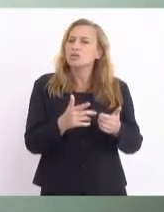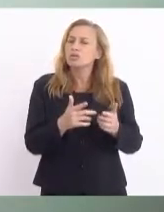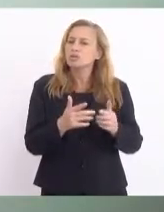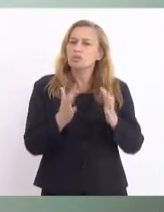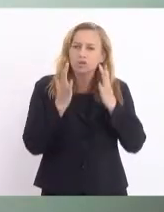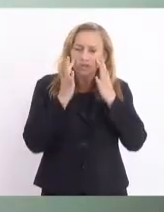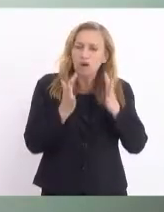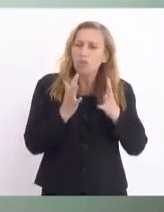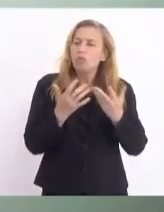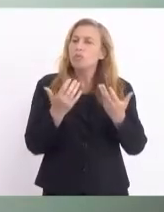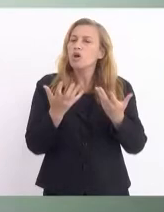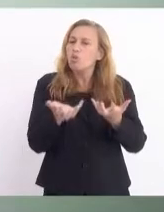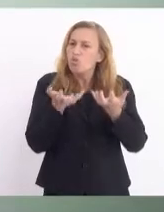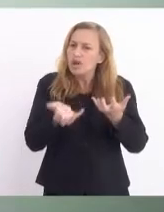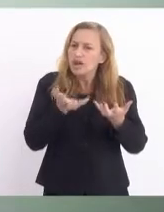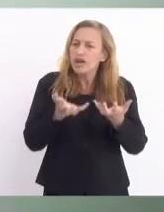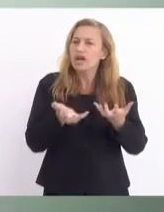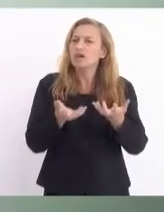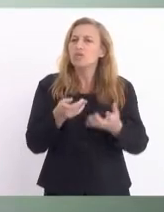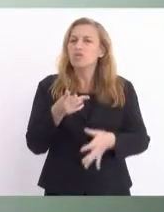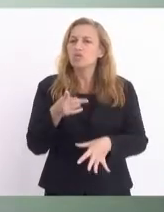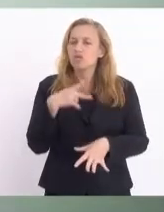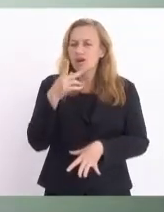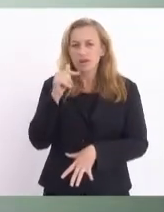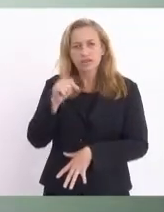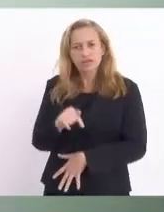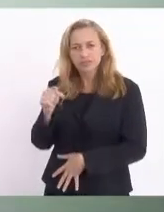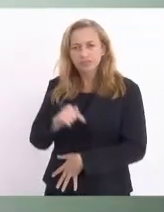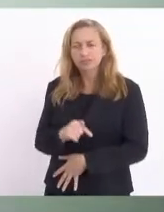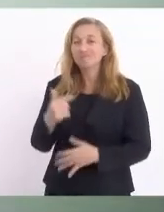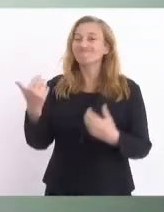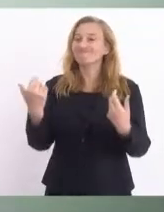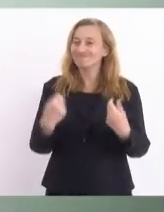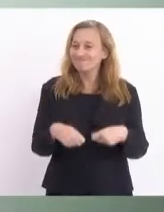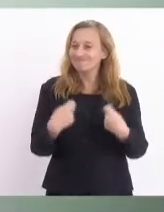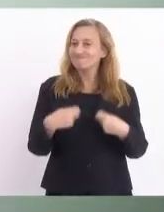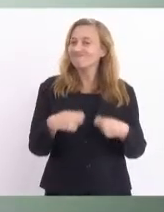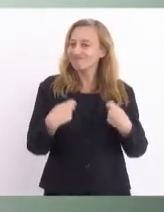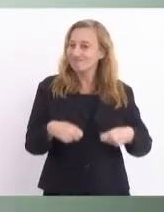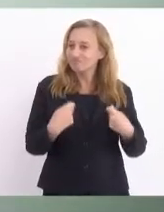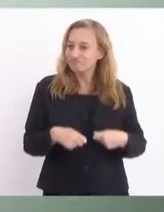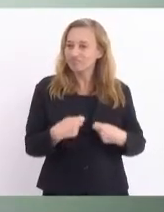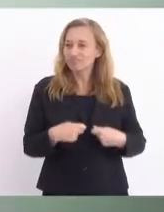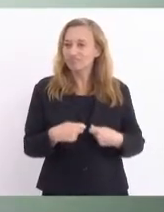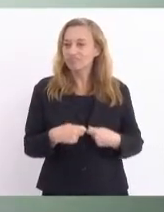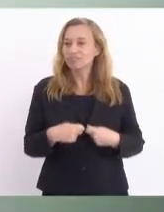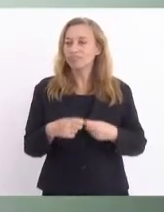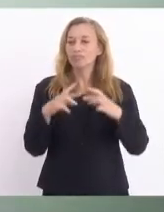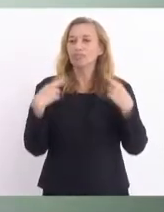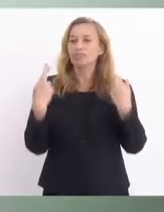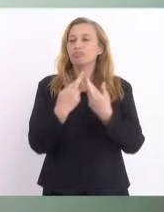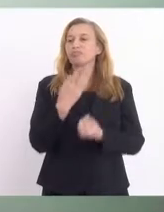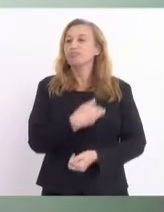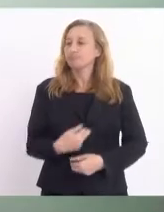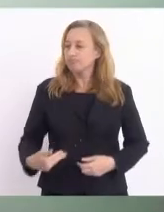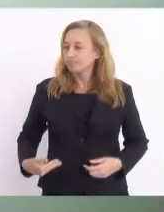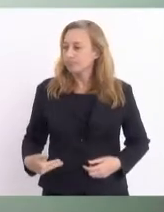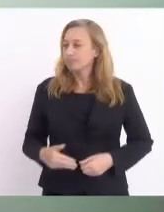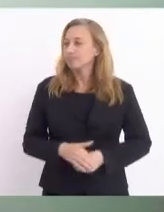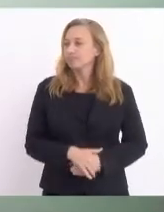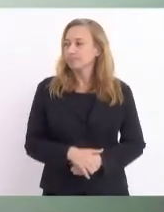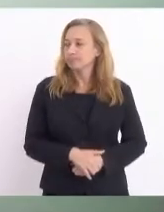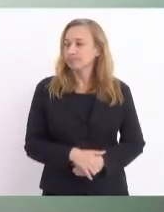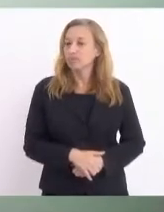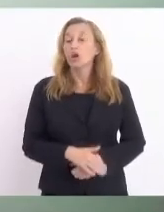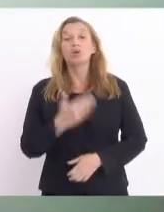verdade, eu quero me manifestar aqui pela necessidade de uma audiência pública.